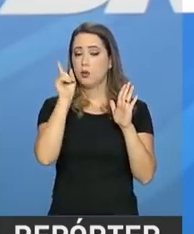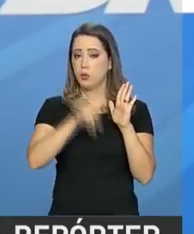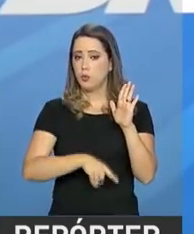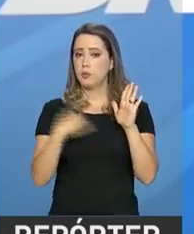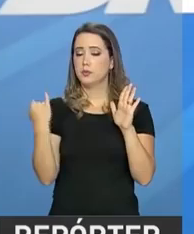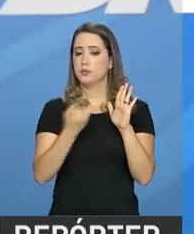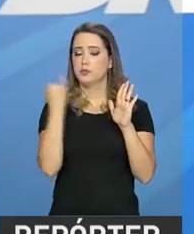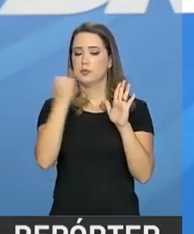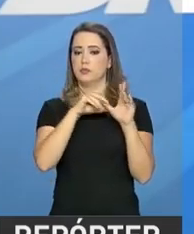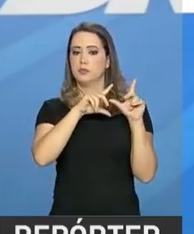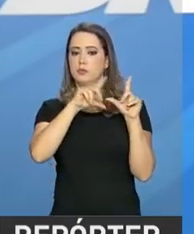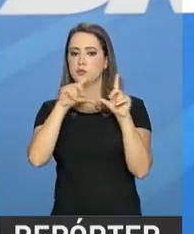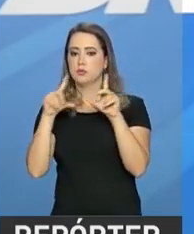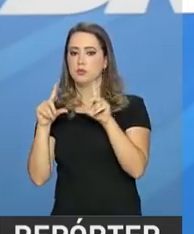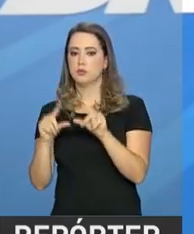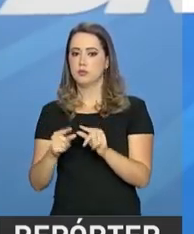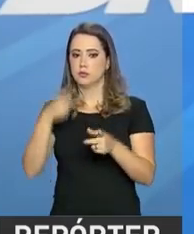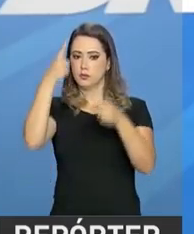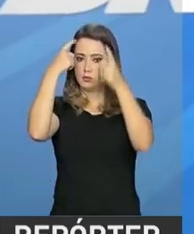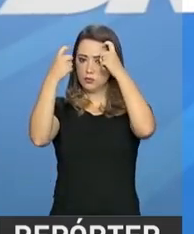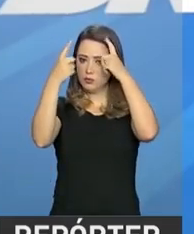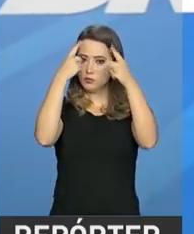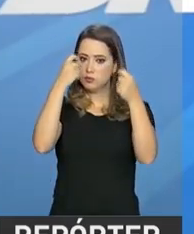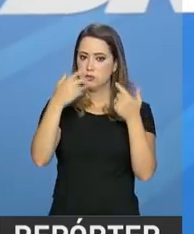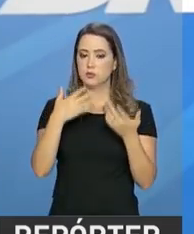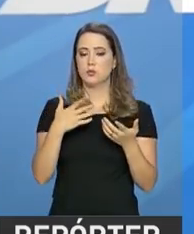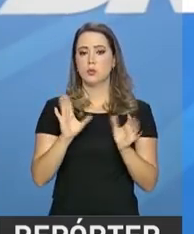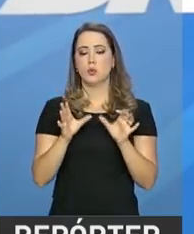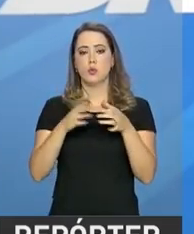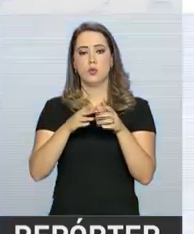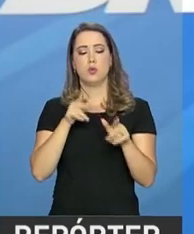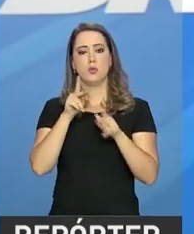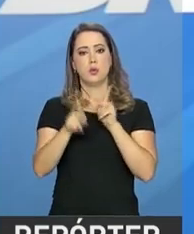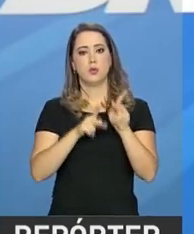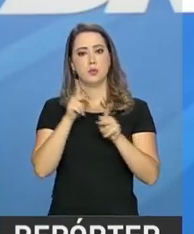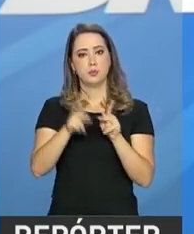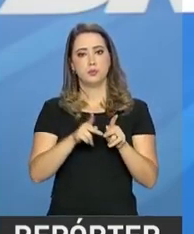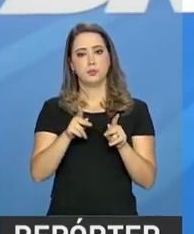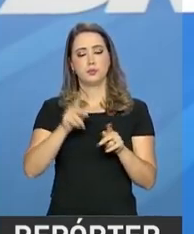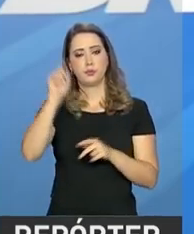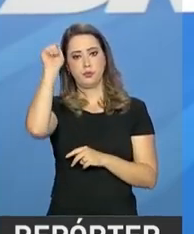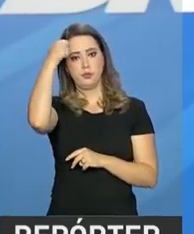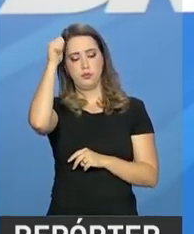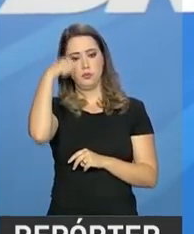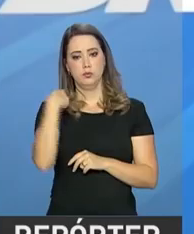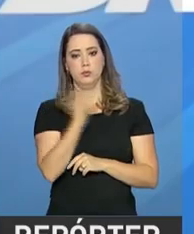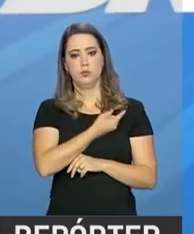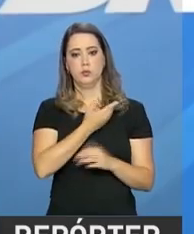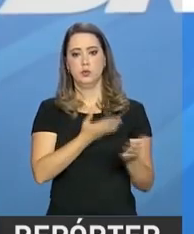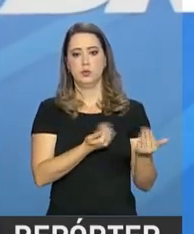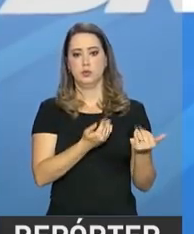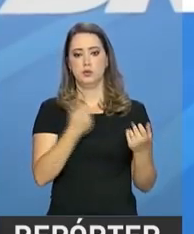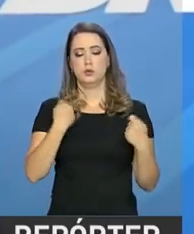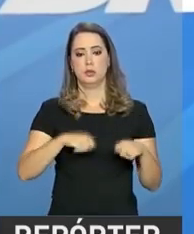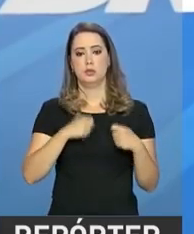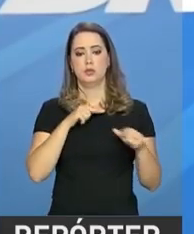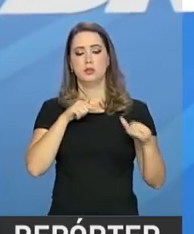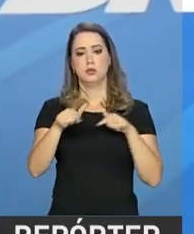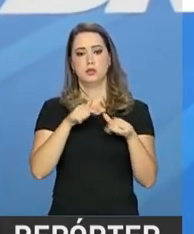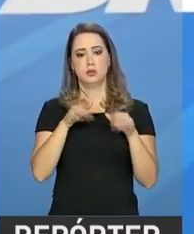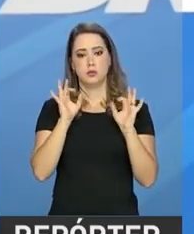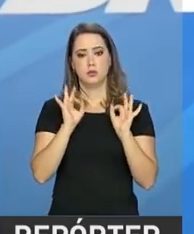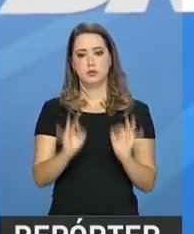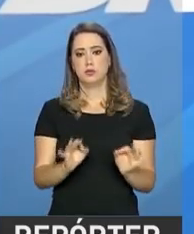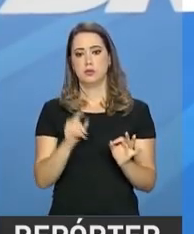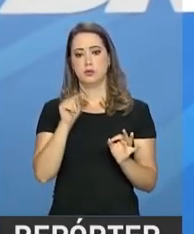como redutor da violência contra a população negra nossos jovens precisam de trabalho Digno